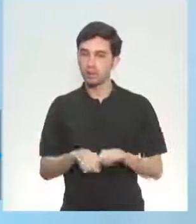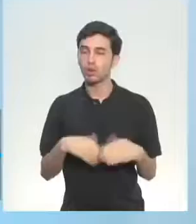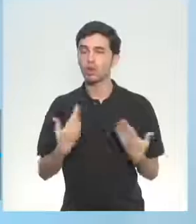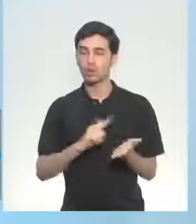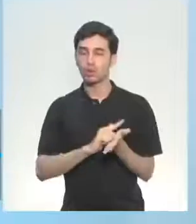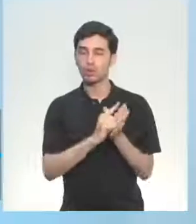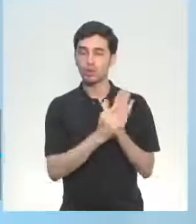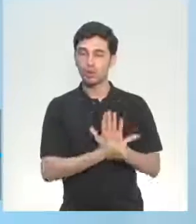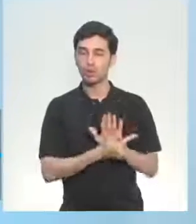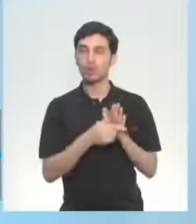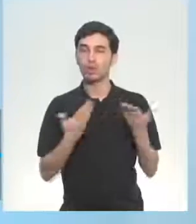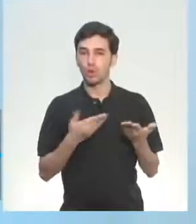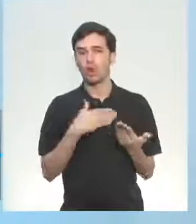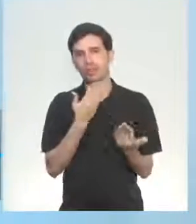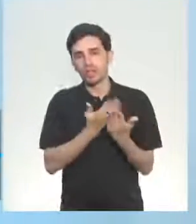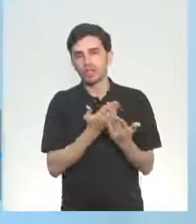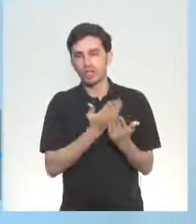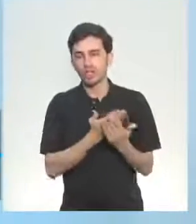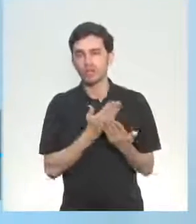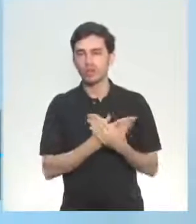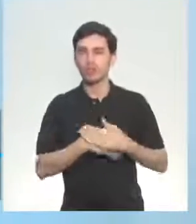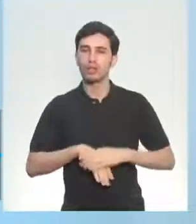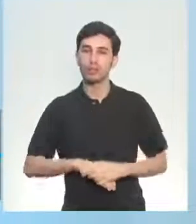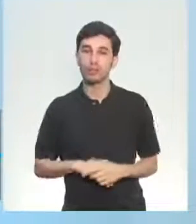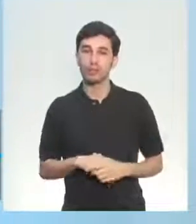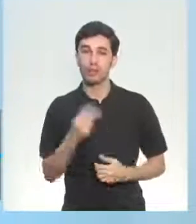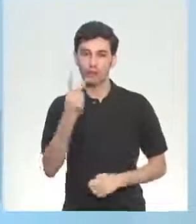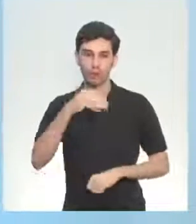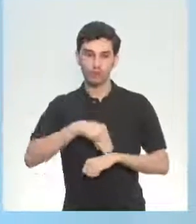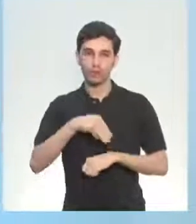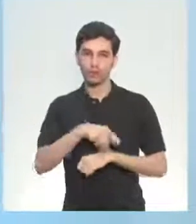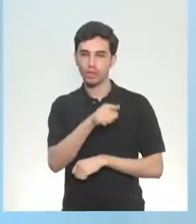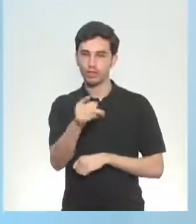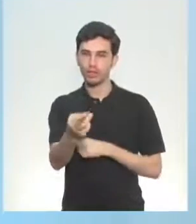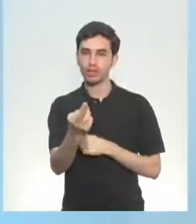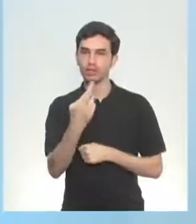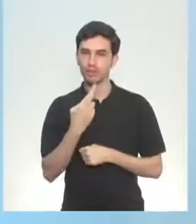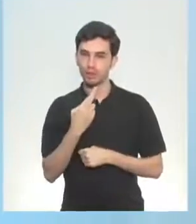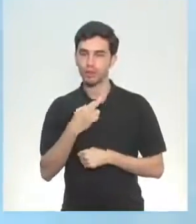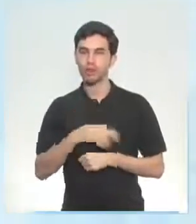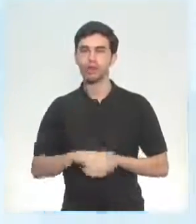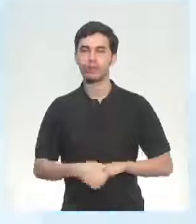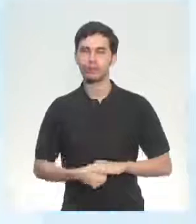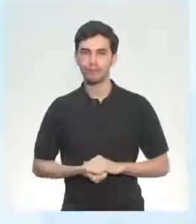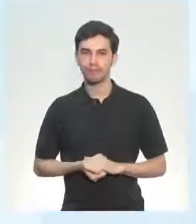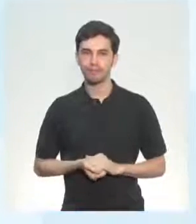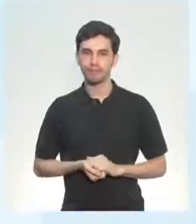qual estamos estudando, né? Vamos lá, então, 2 minutinhos para vocês responderem aí.